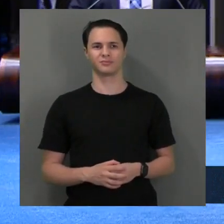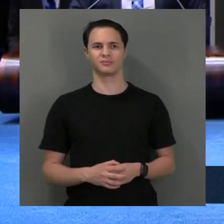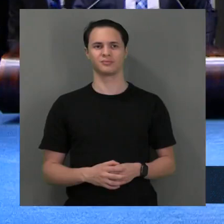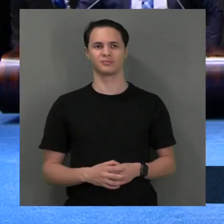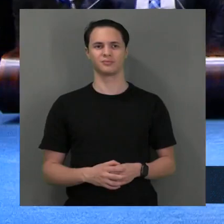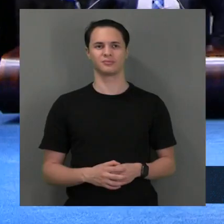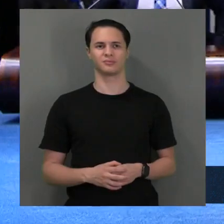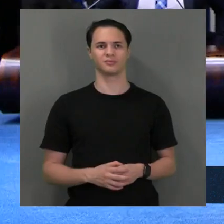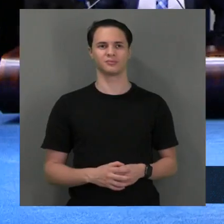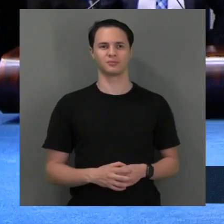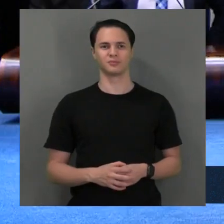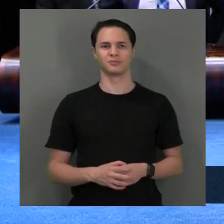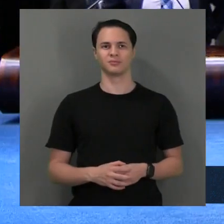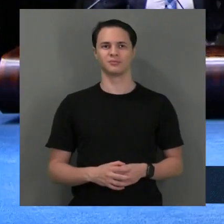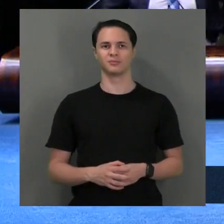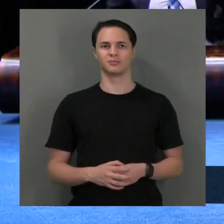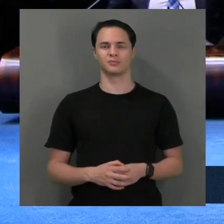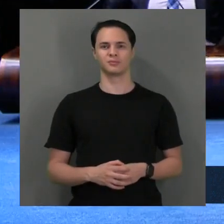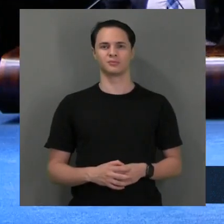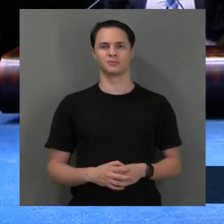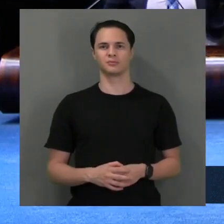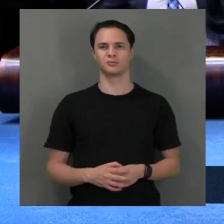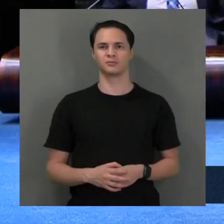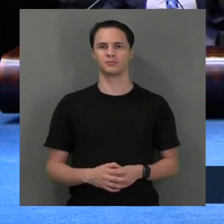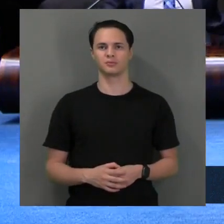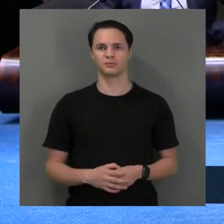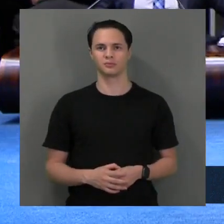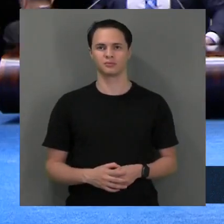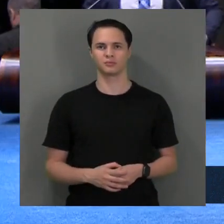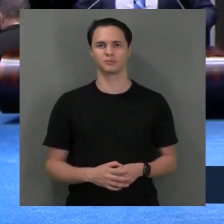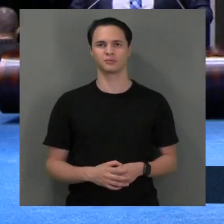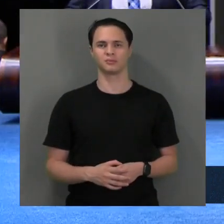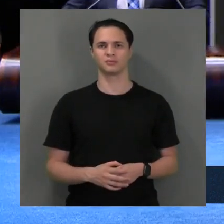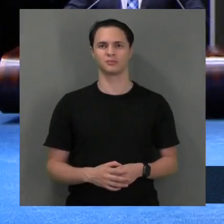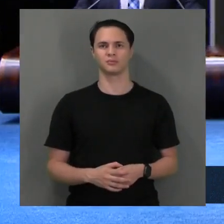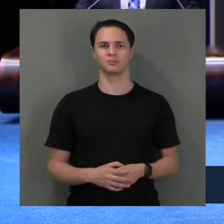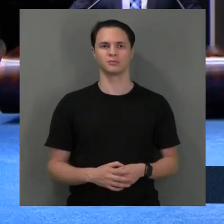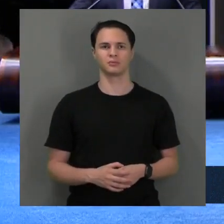Zero ali para mim, presidente. Já perdi um minuto.